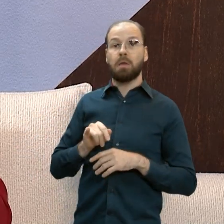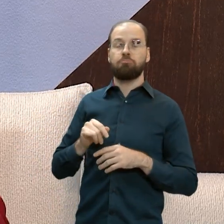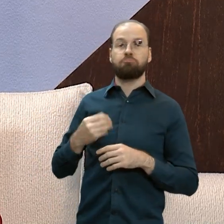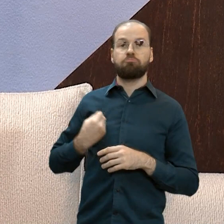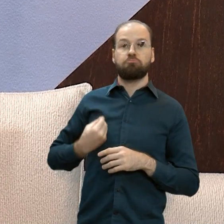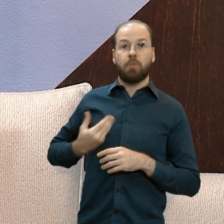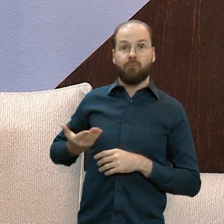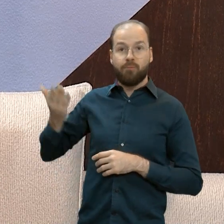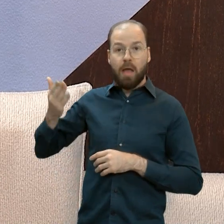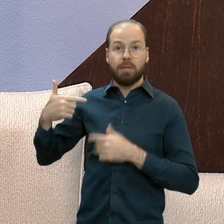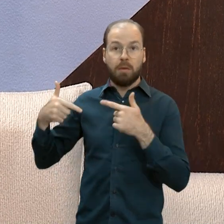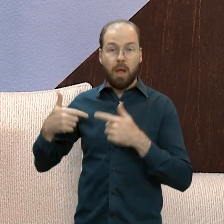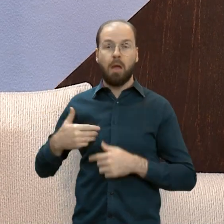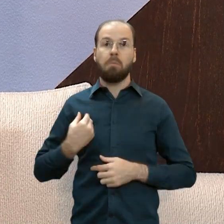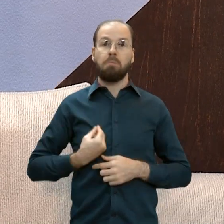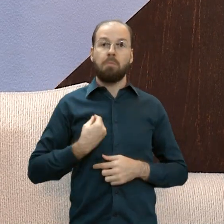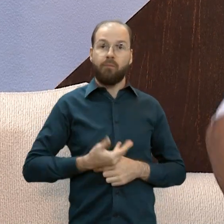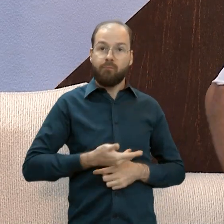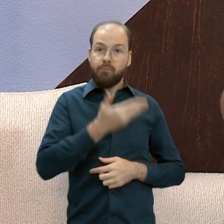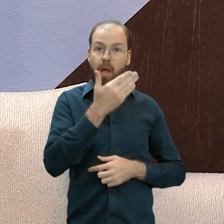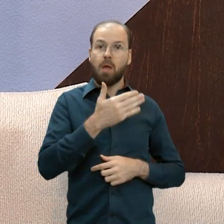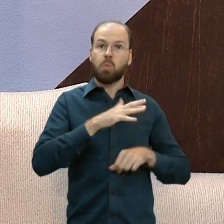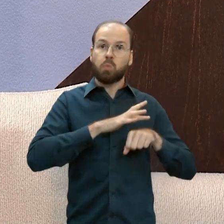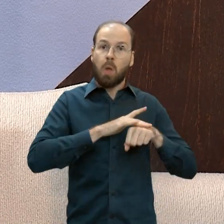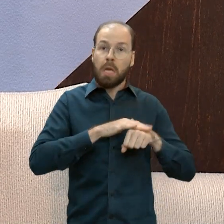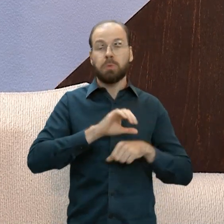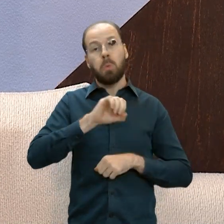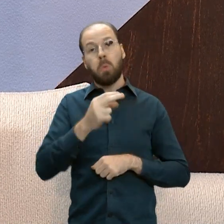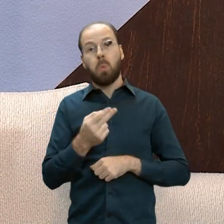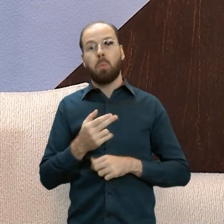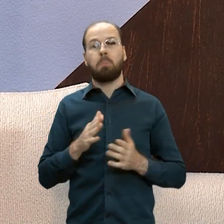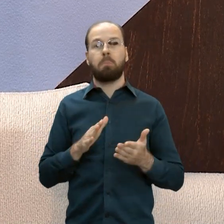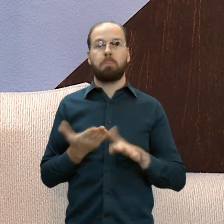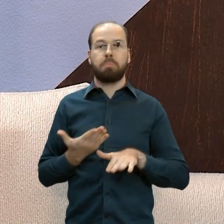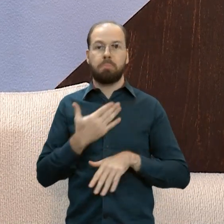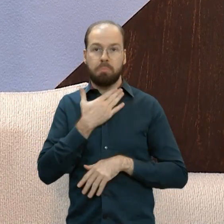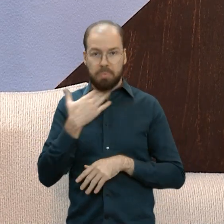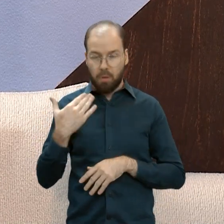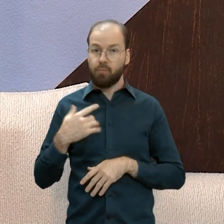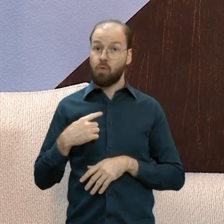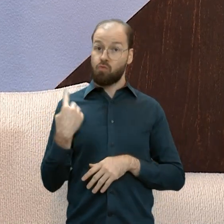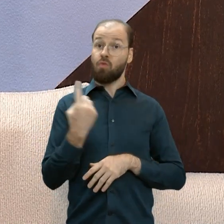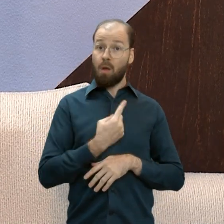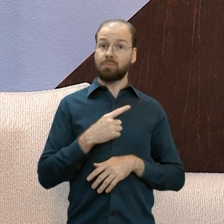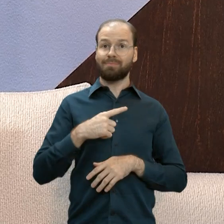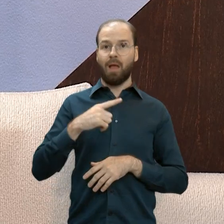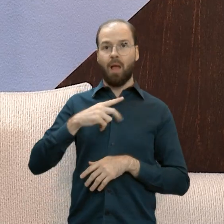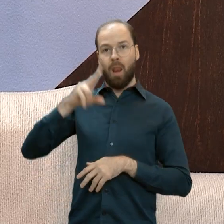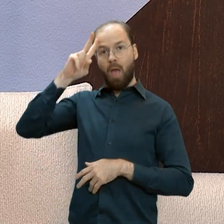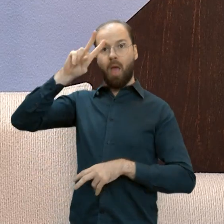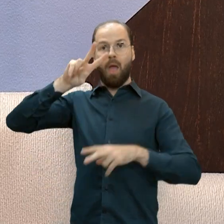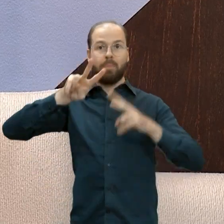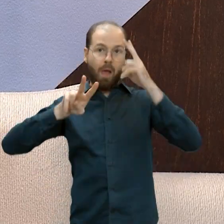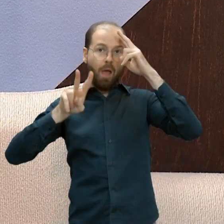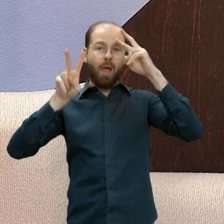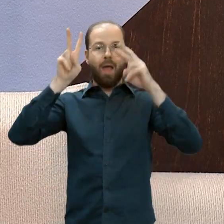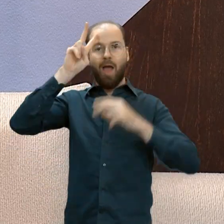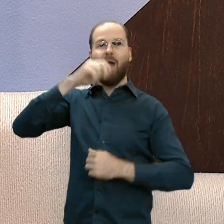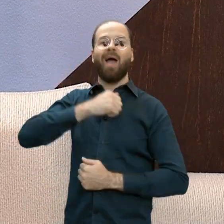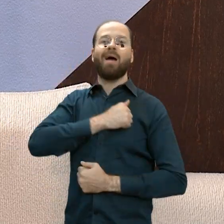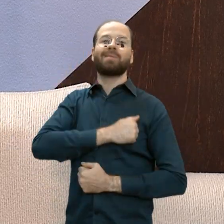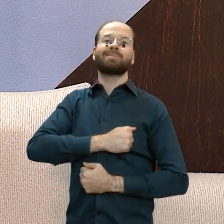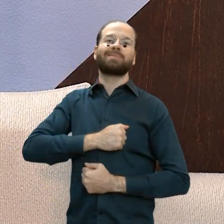pais estão doentes, ou falecem, nós, seres humanos, nós acessamos essas lembranças. São elas que nos